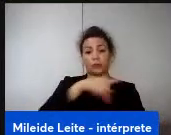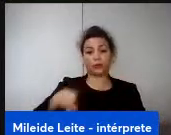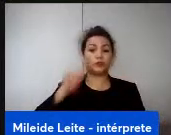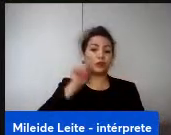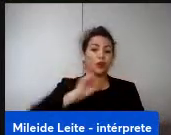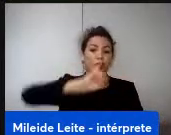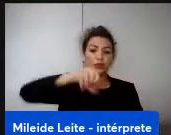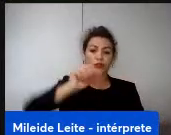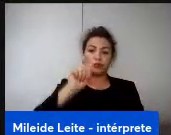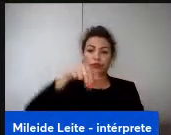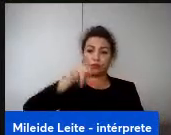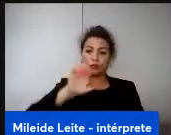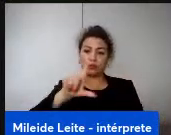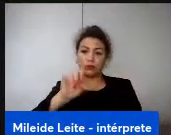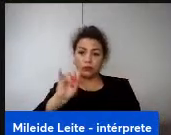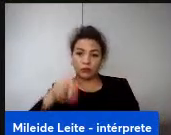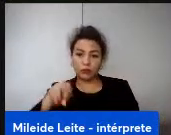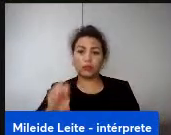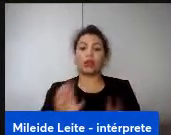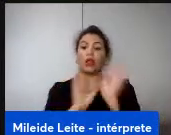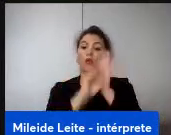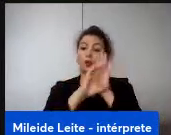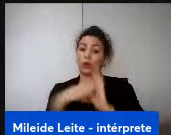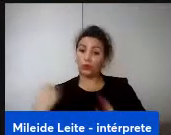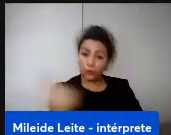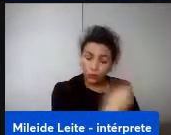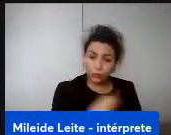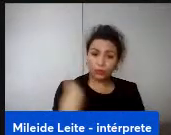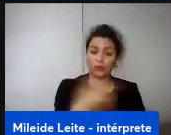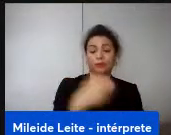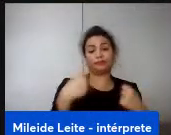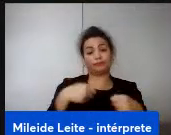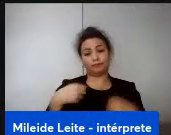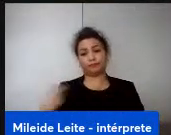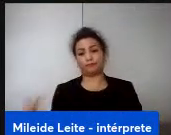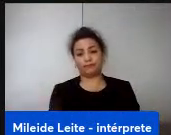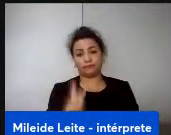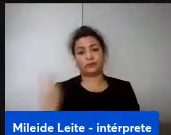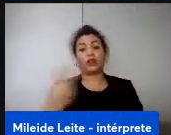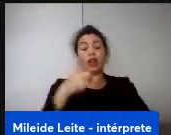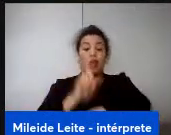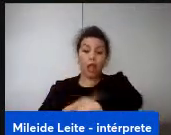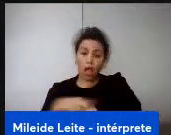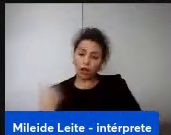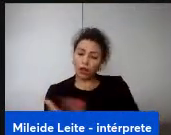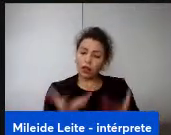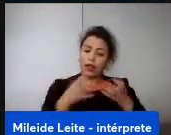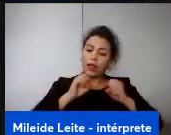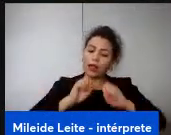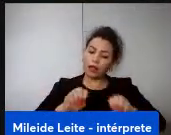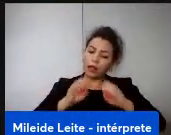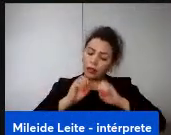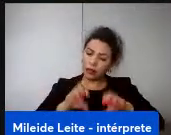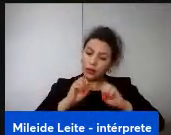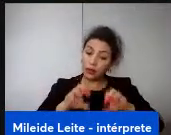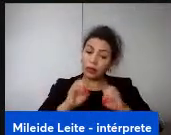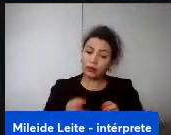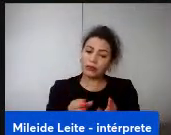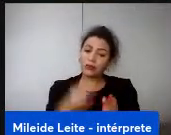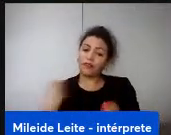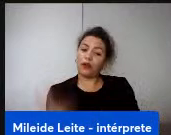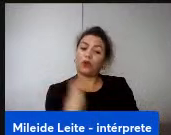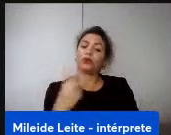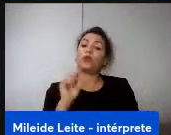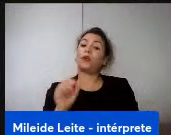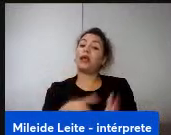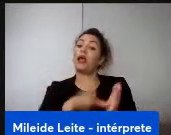conceito que a gente deve, certamente, né, considerar quando nós queremos trabalhar a partir do que o aluno já sabe, mas não só a